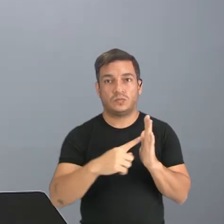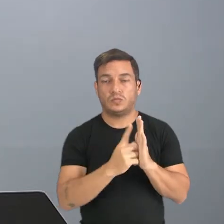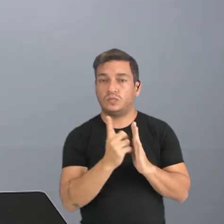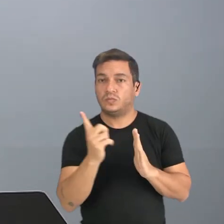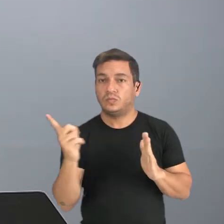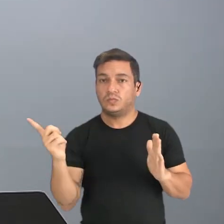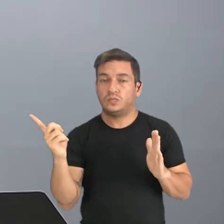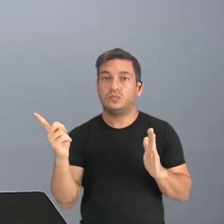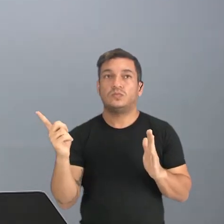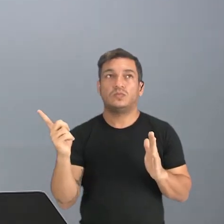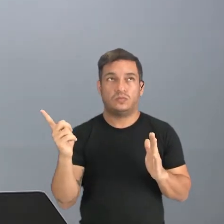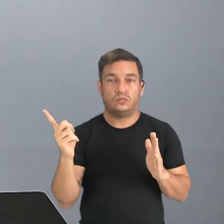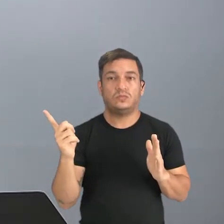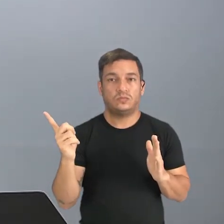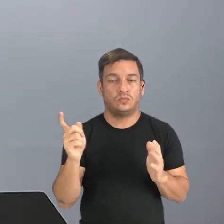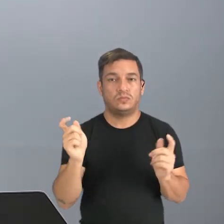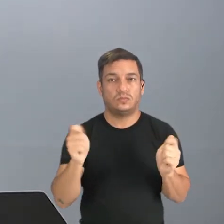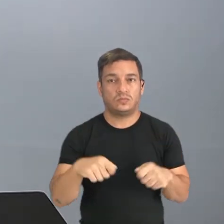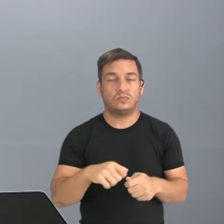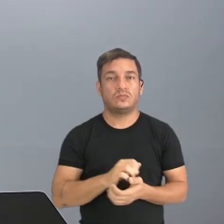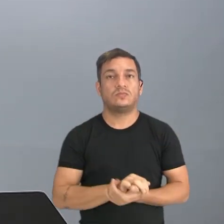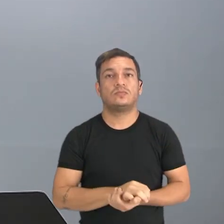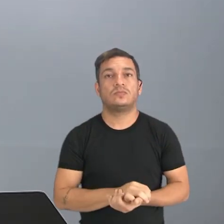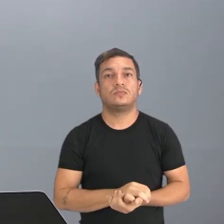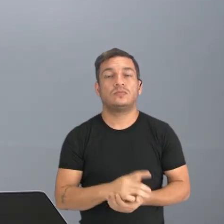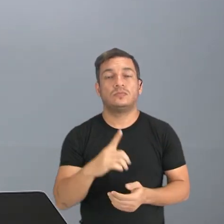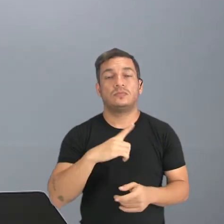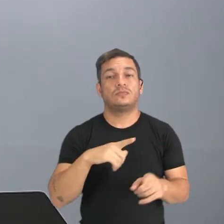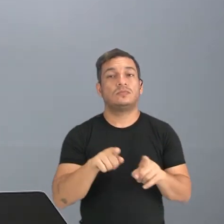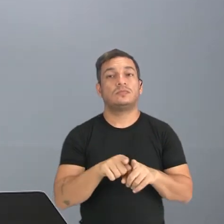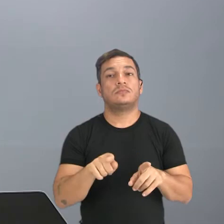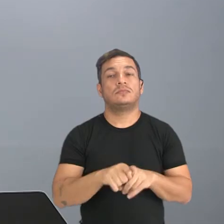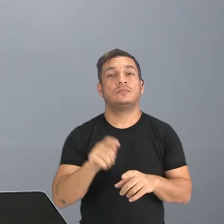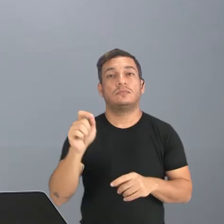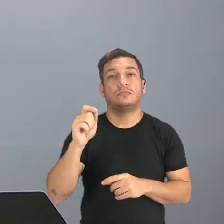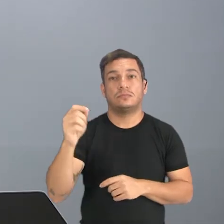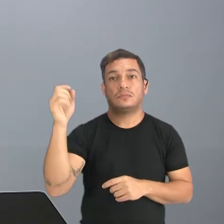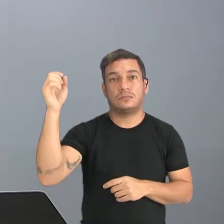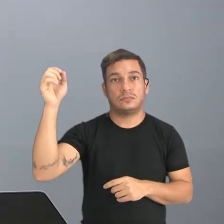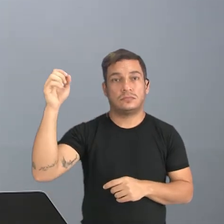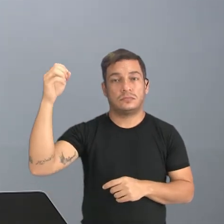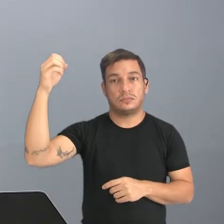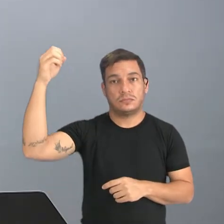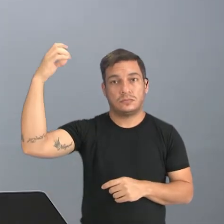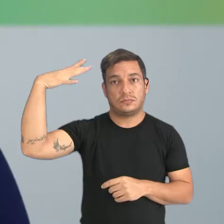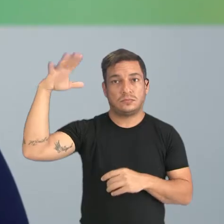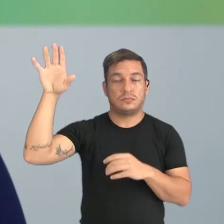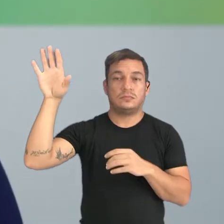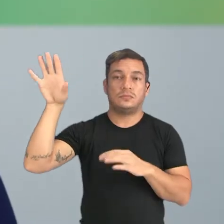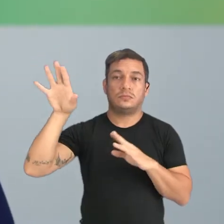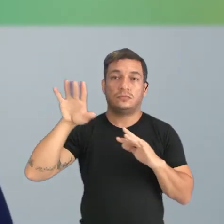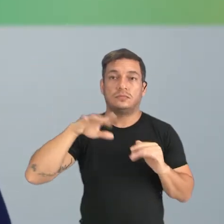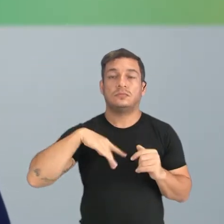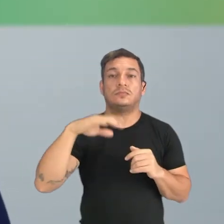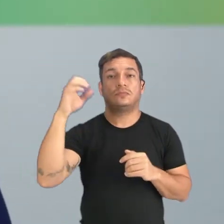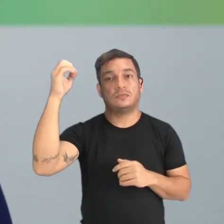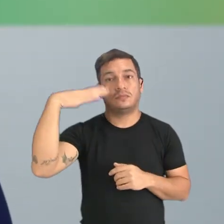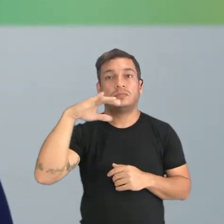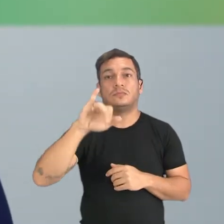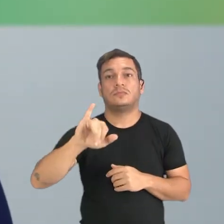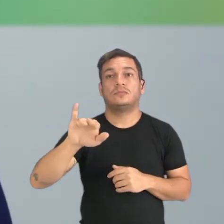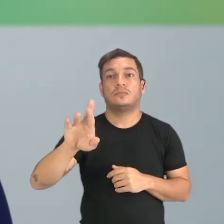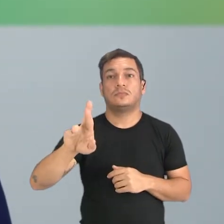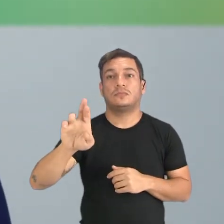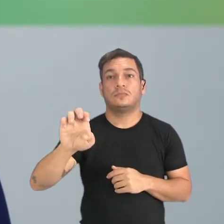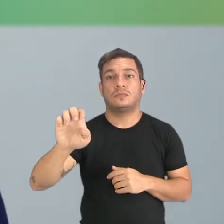é refletido. E aí nós temos também a reflexão de luz irregular,